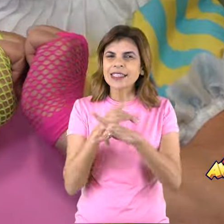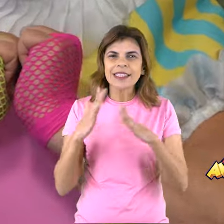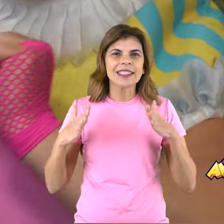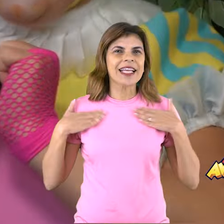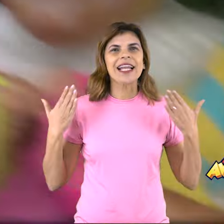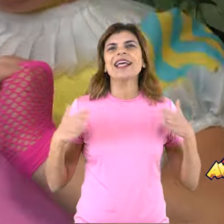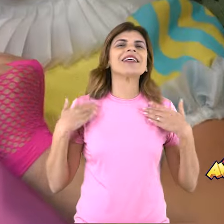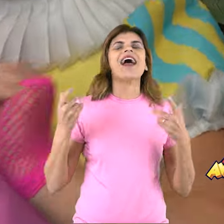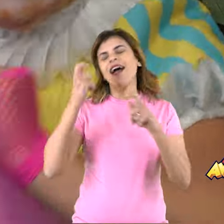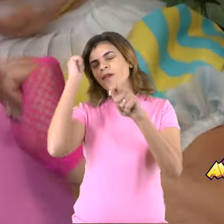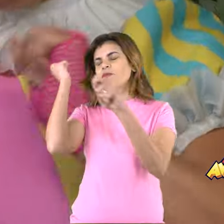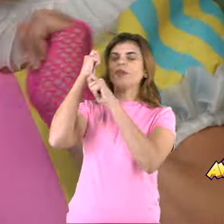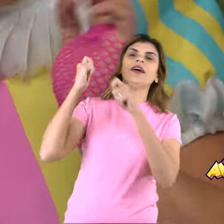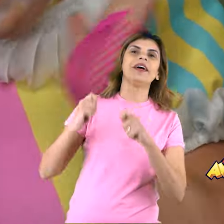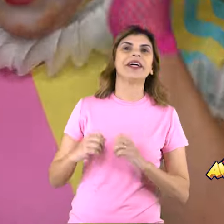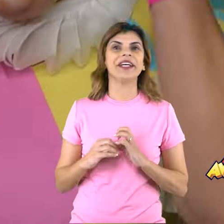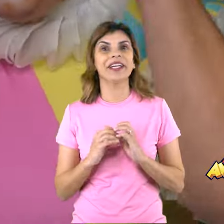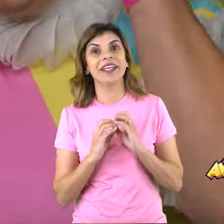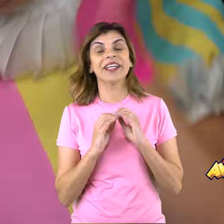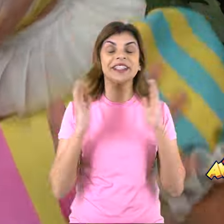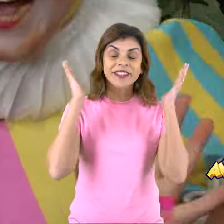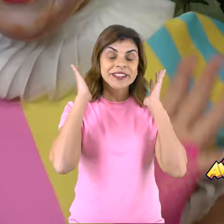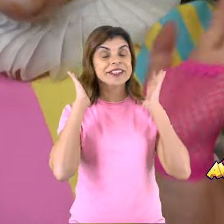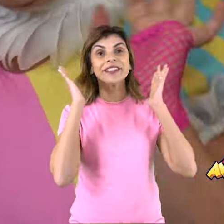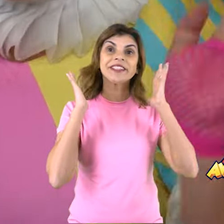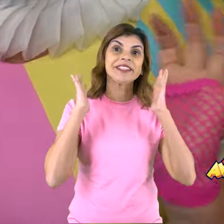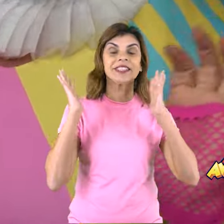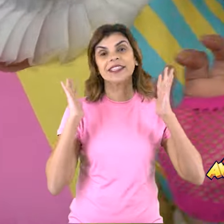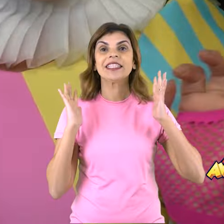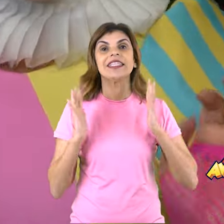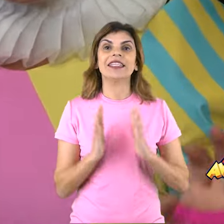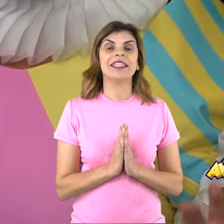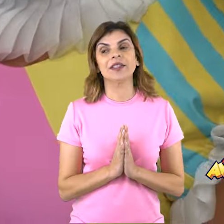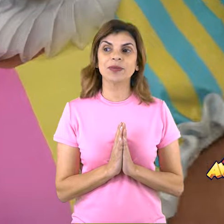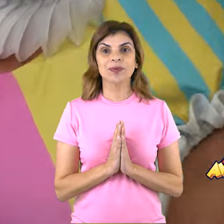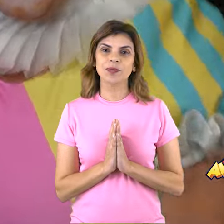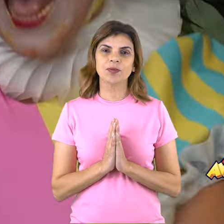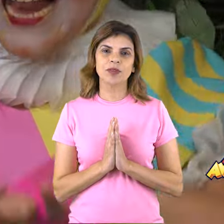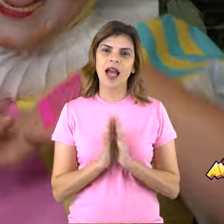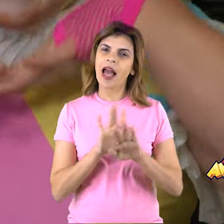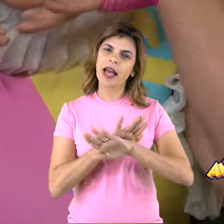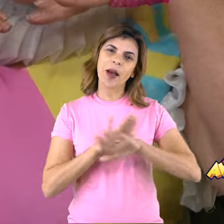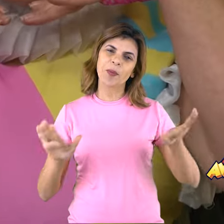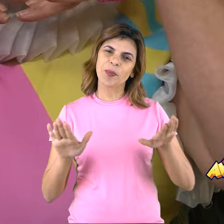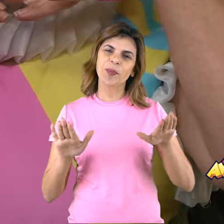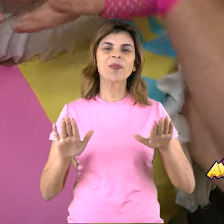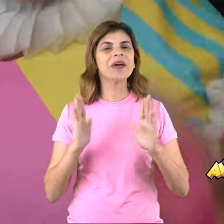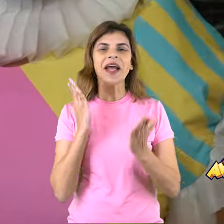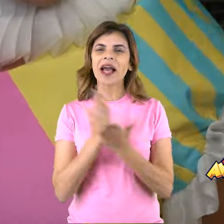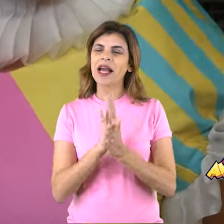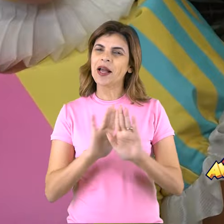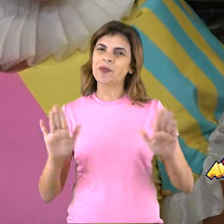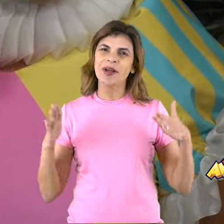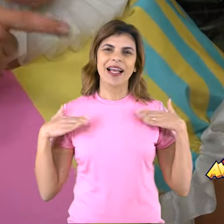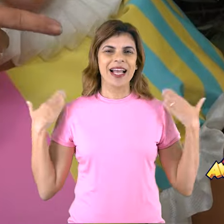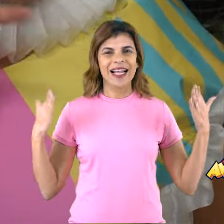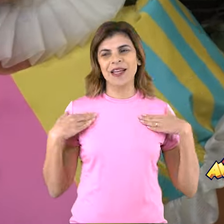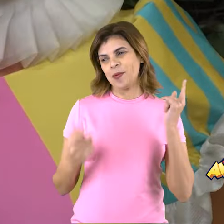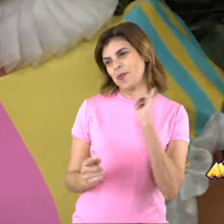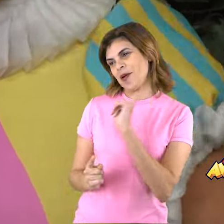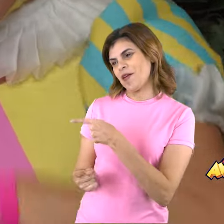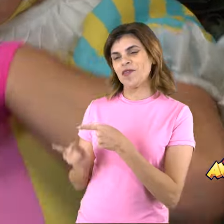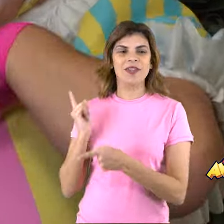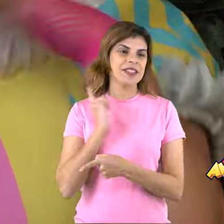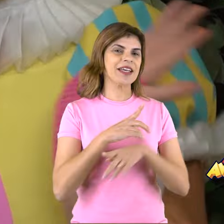o fim da alegria pra você